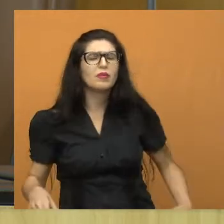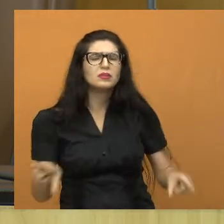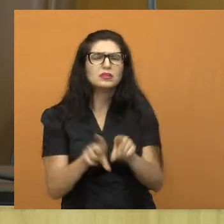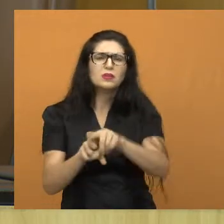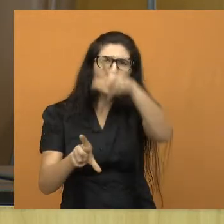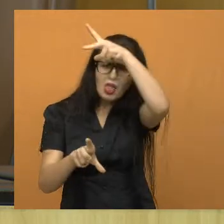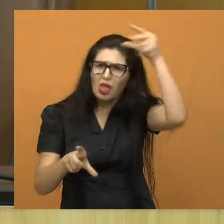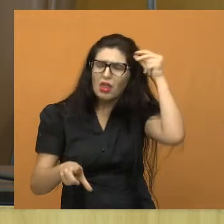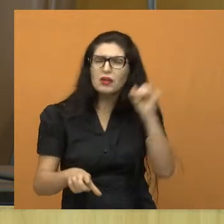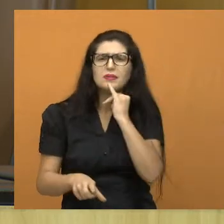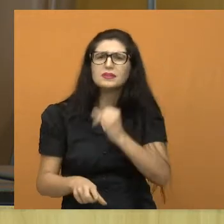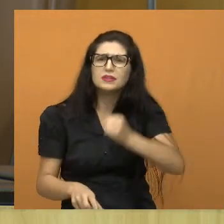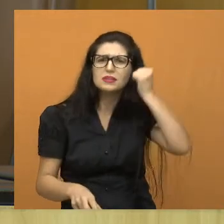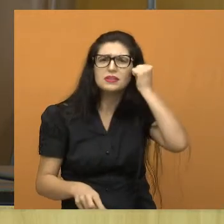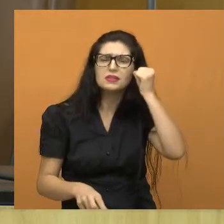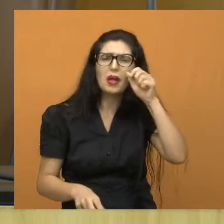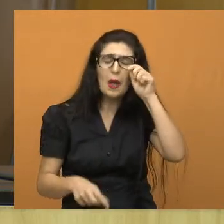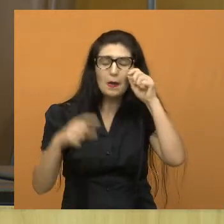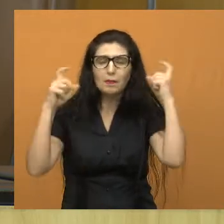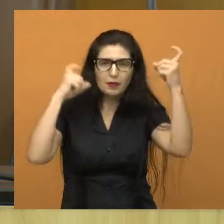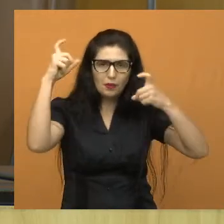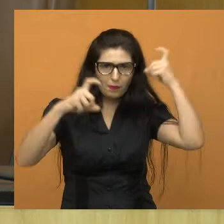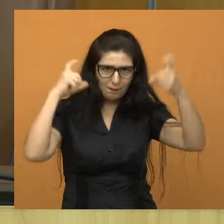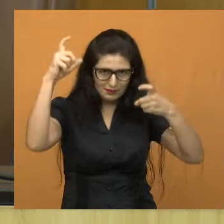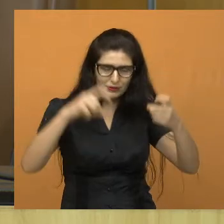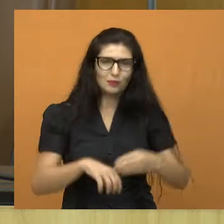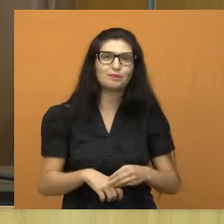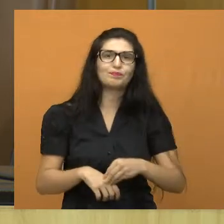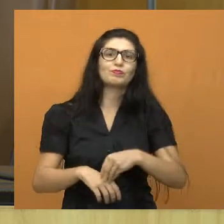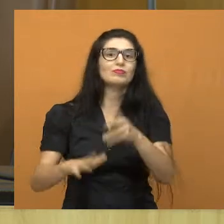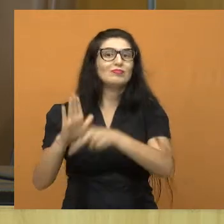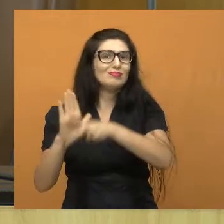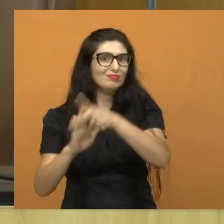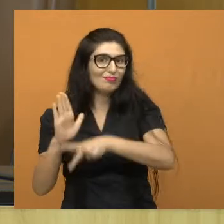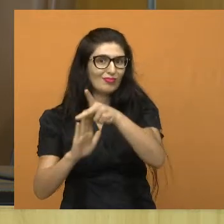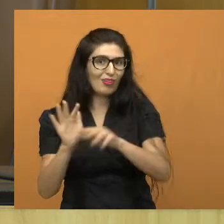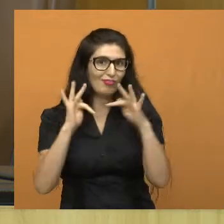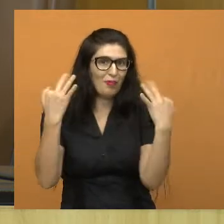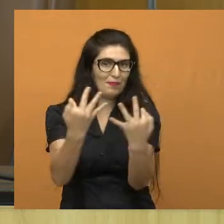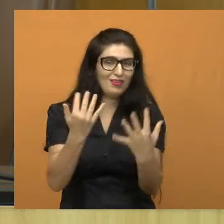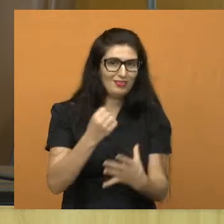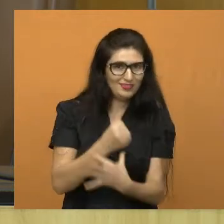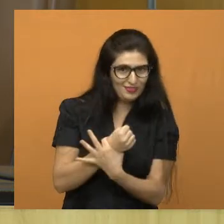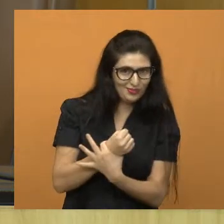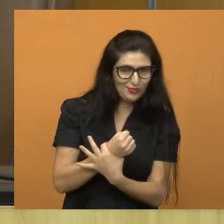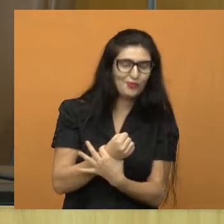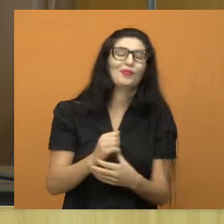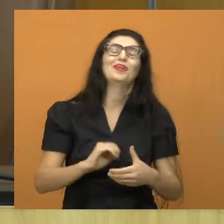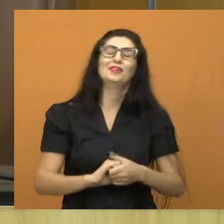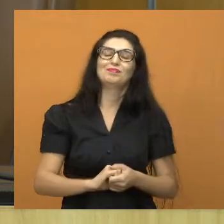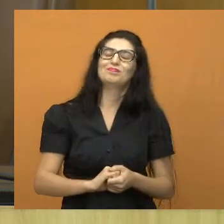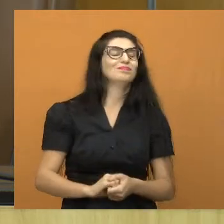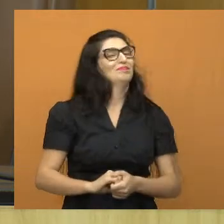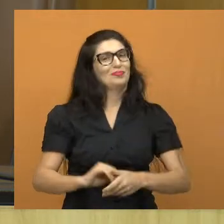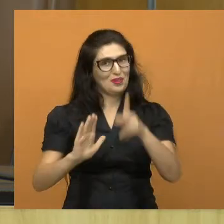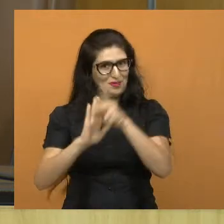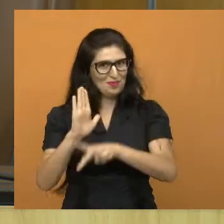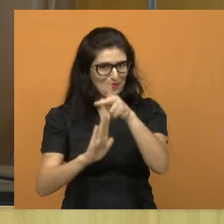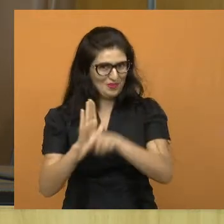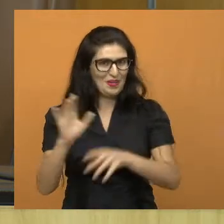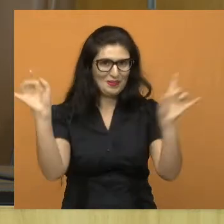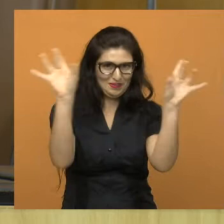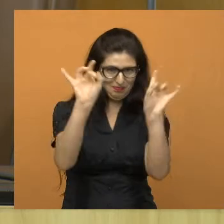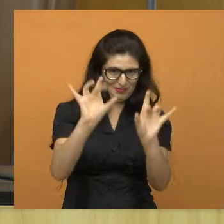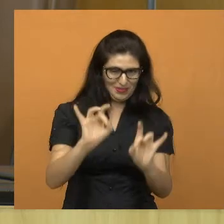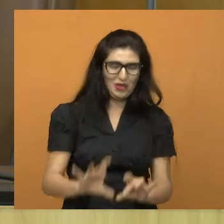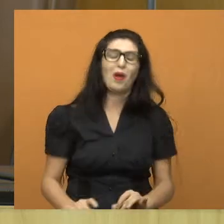Isaías Santana, ele lançou um programa Família Segura, que é um programa onde a gente vai ter uma atenção especial à